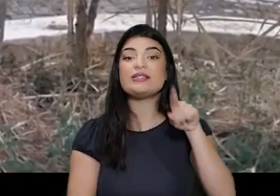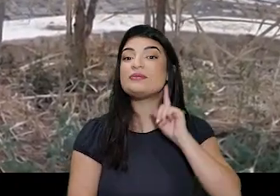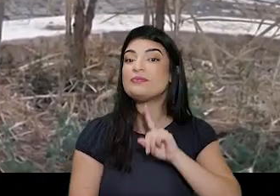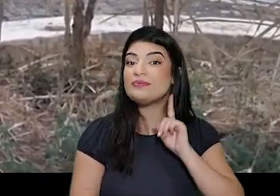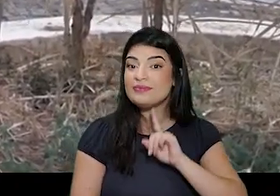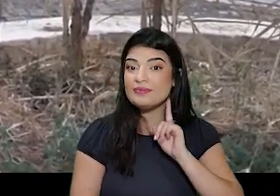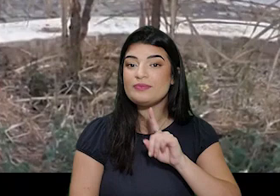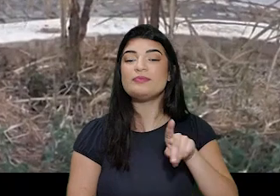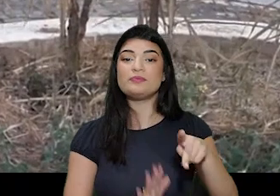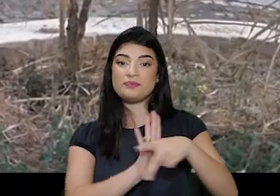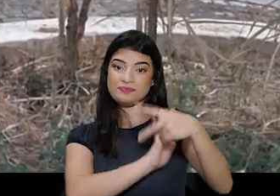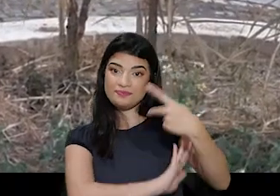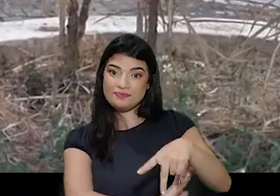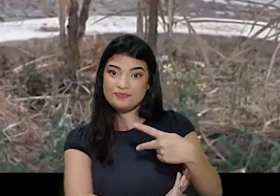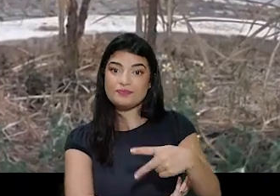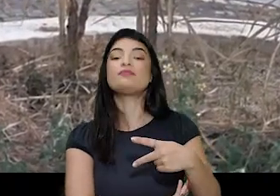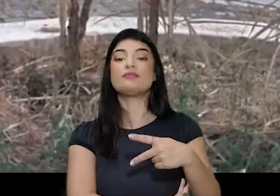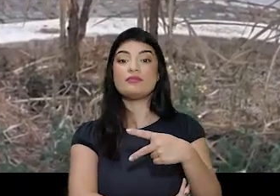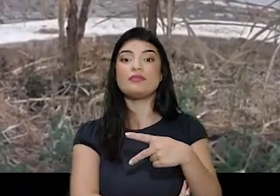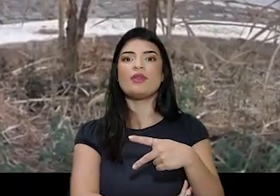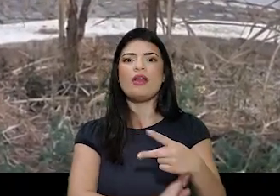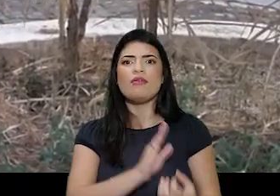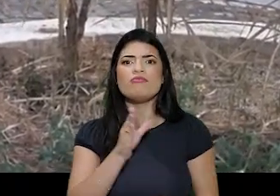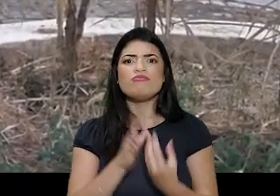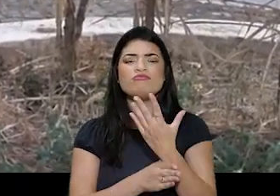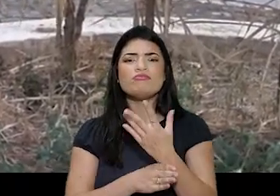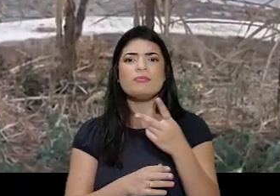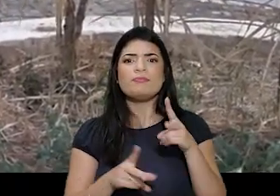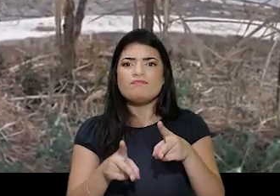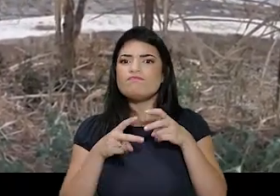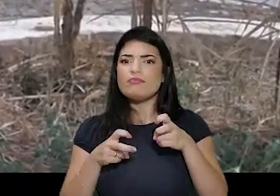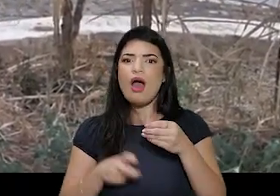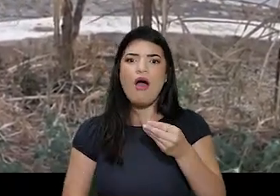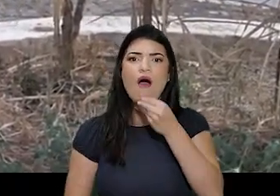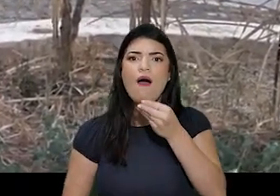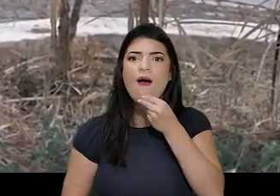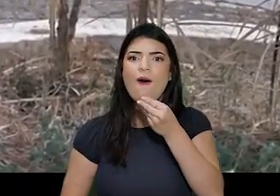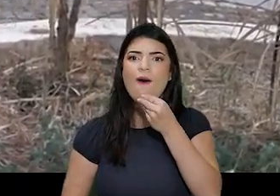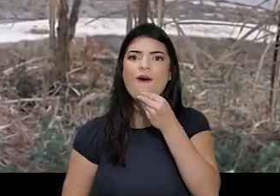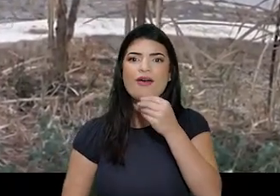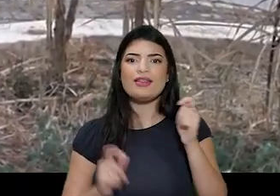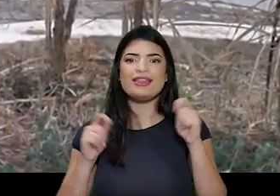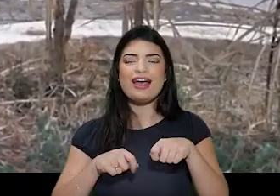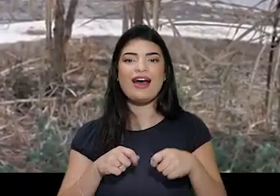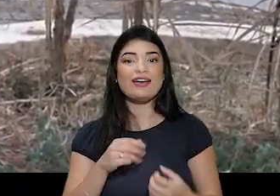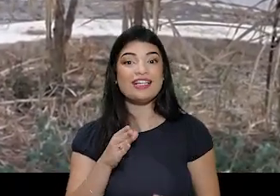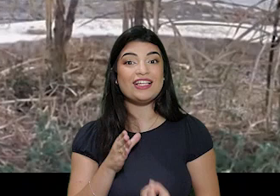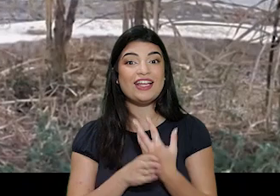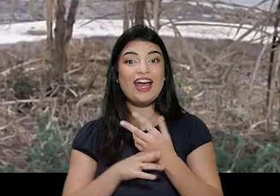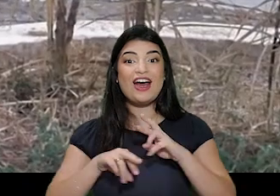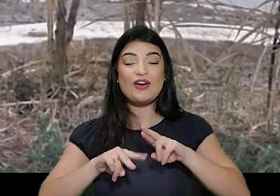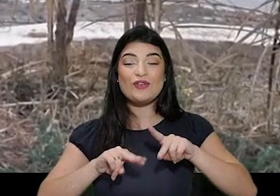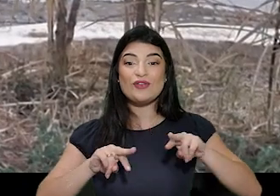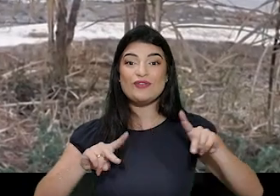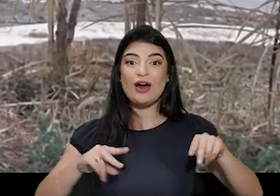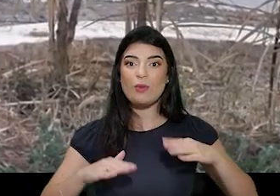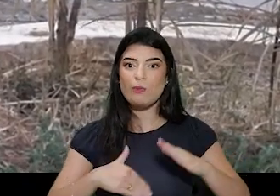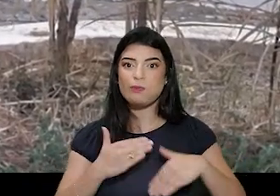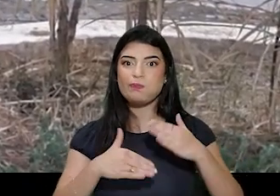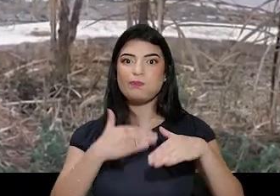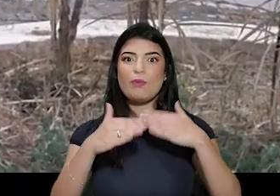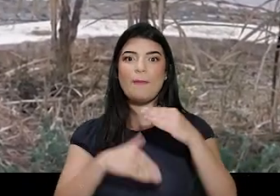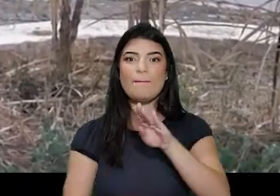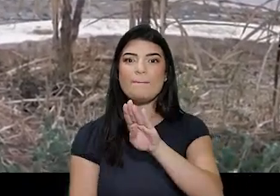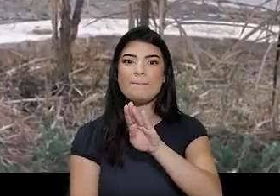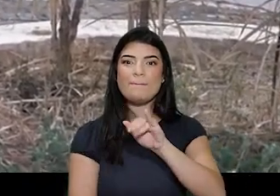Minas. Com a Feira de Ciências, a gente viu uma grande oportunidade, que no caso seria a produção de biogás, que